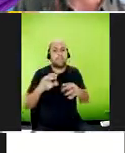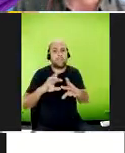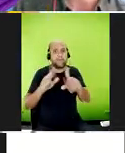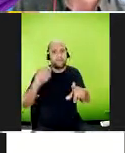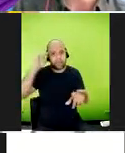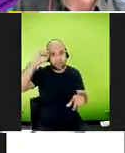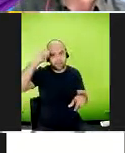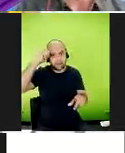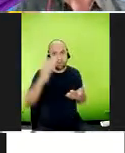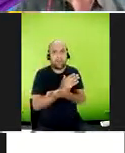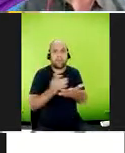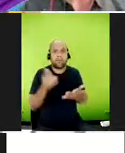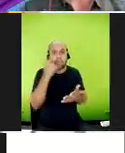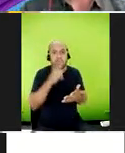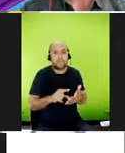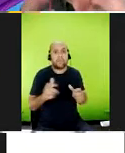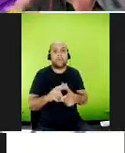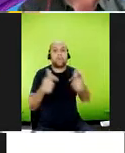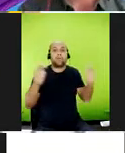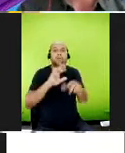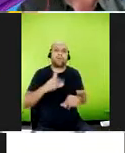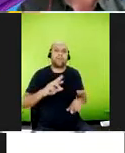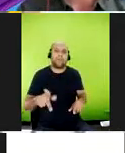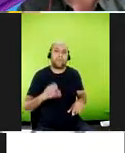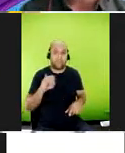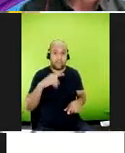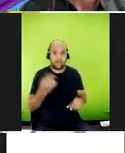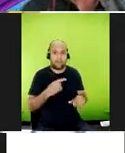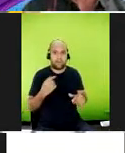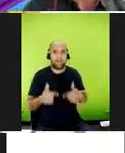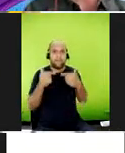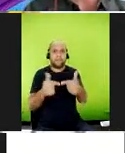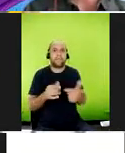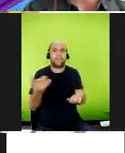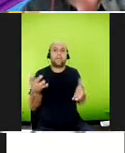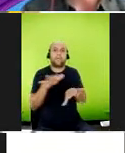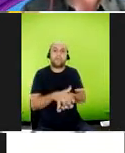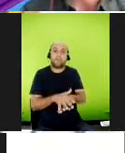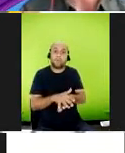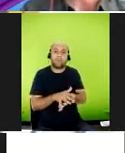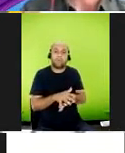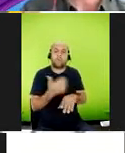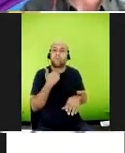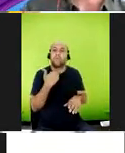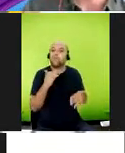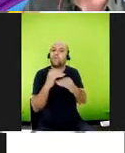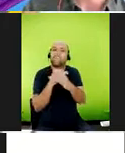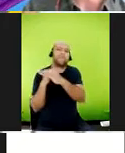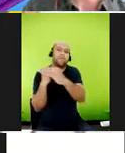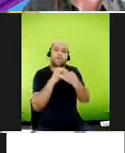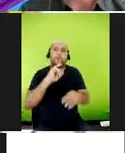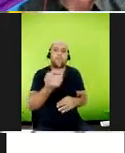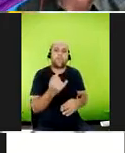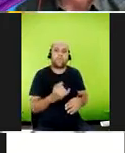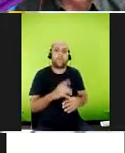conseguiram sim mas não era a grande maioria então quando eu faço alguma ação de inclusão aqui eu não posso oferecer igualmente oportunidade para